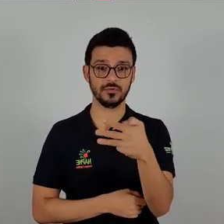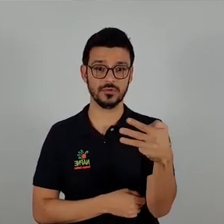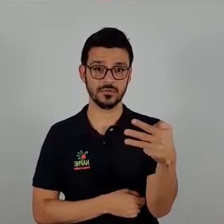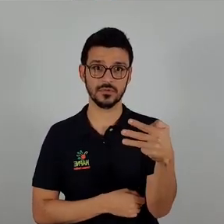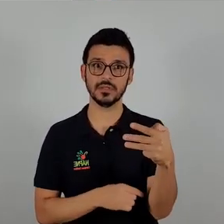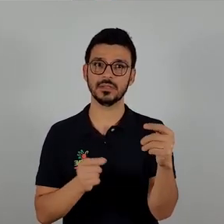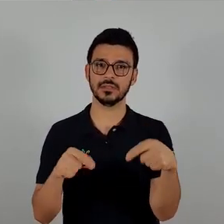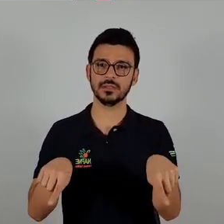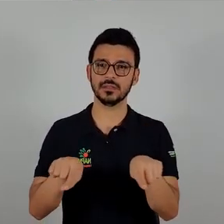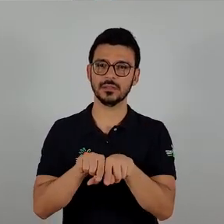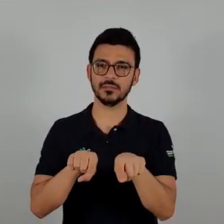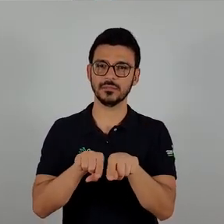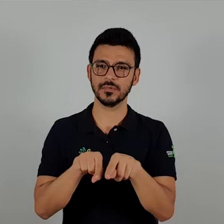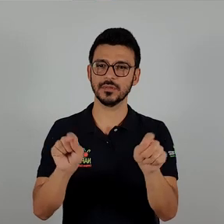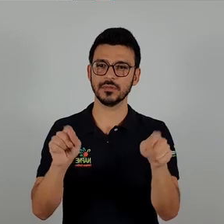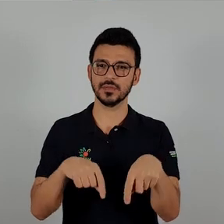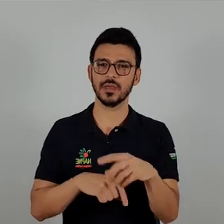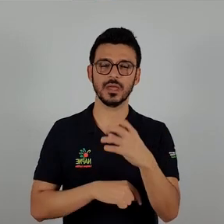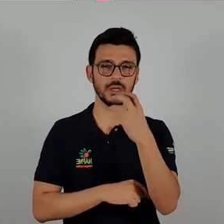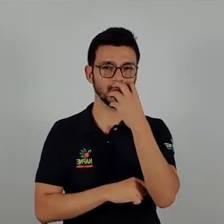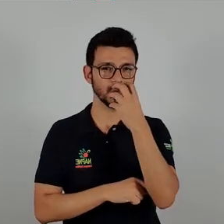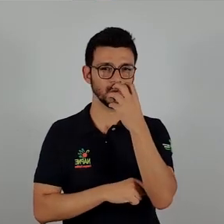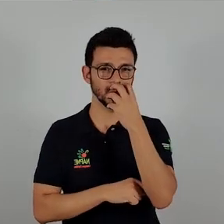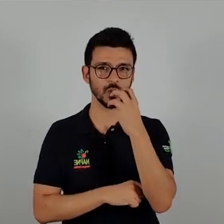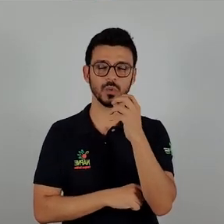É tóxico para valer, tá?